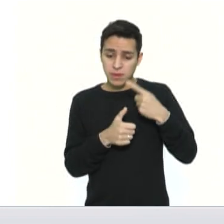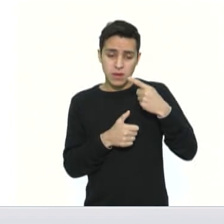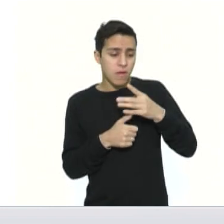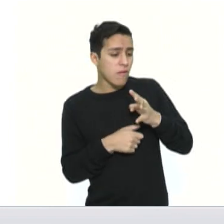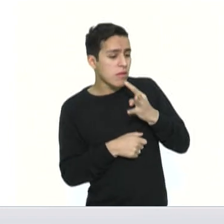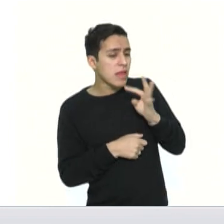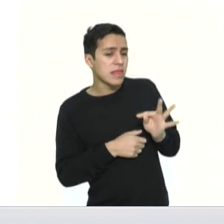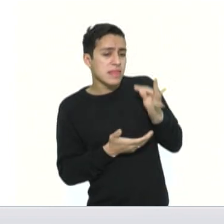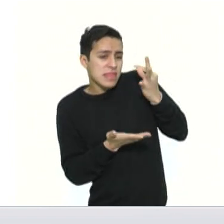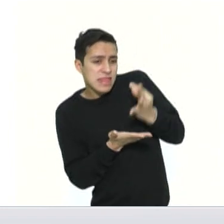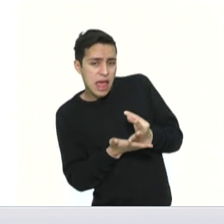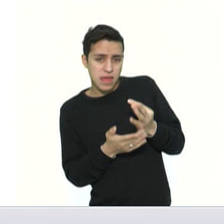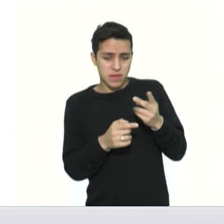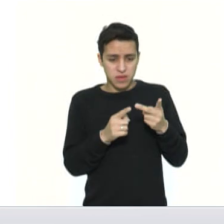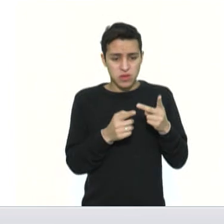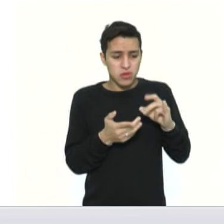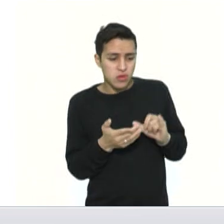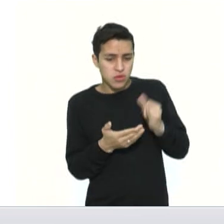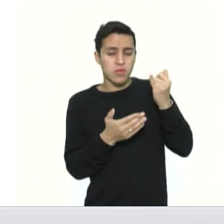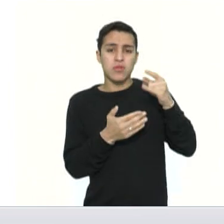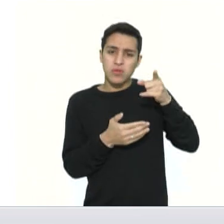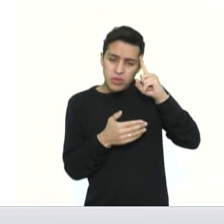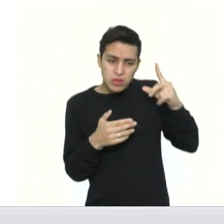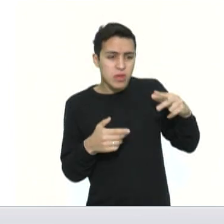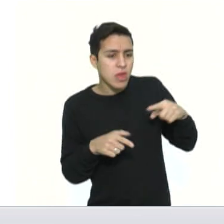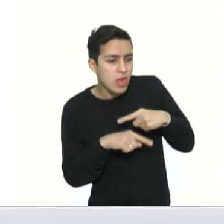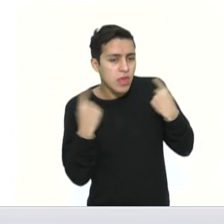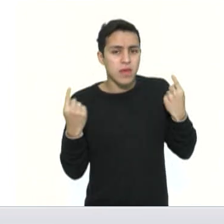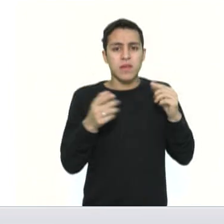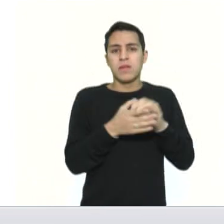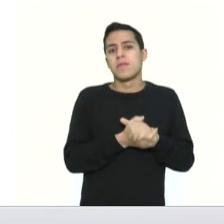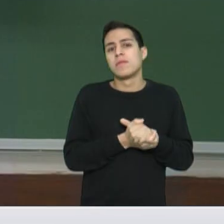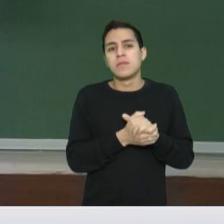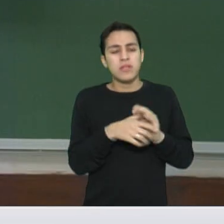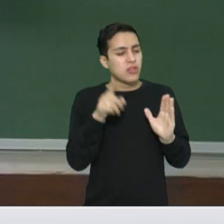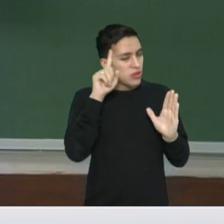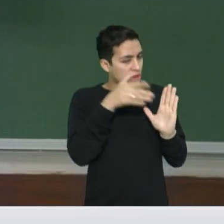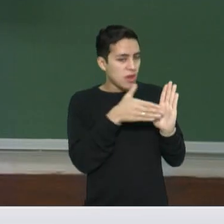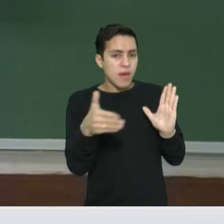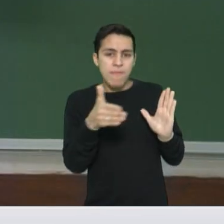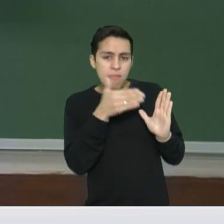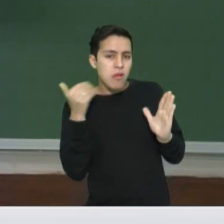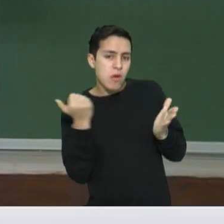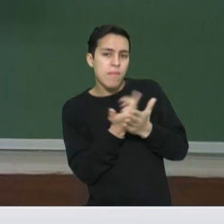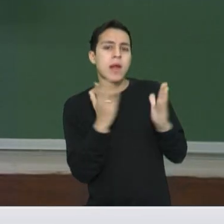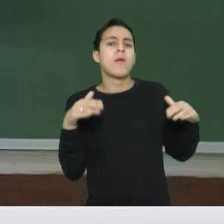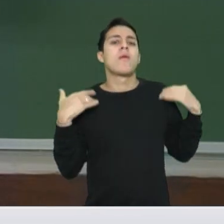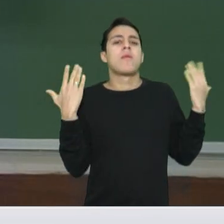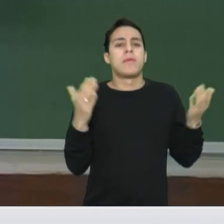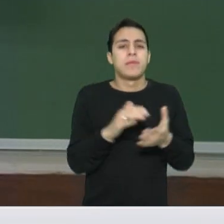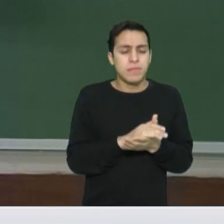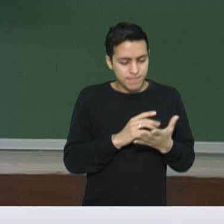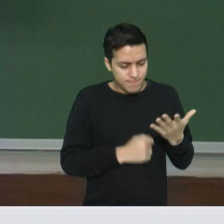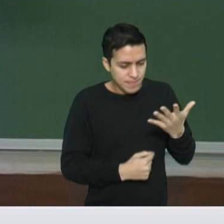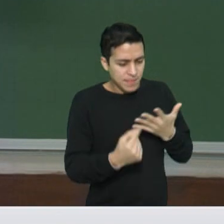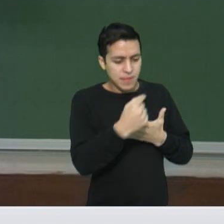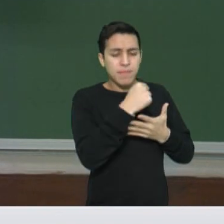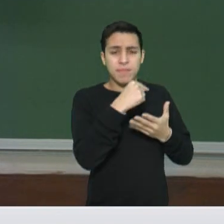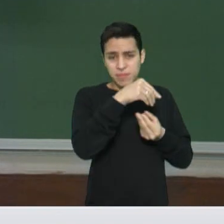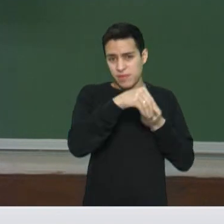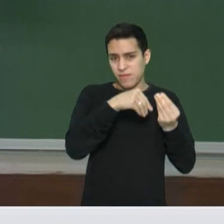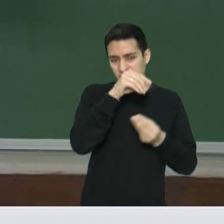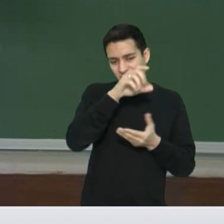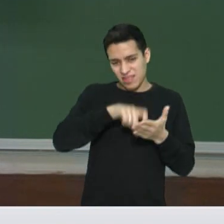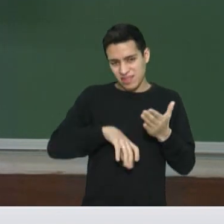as taxas, a data de corte, o vencimento, né? Qual é o melhor dia para comprar? E tudo que envolve o cartão de